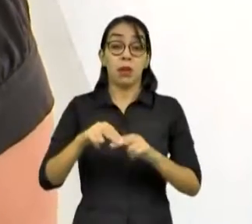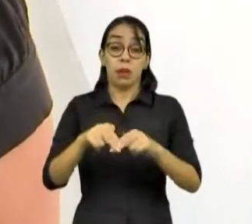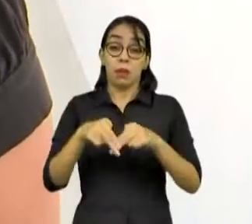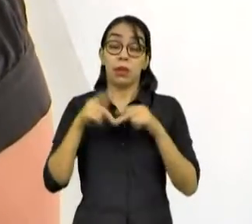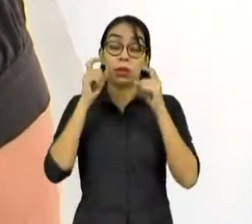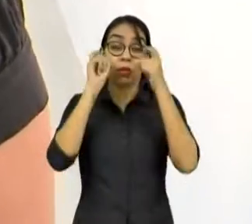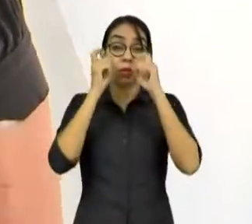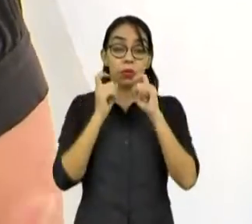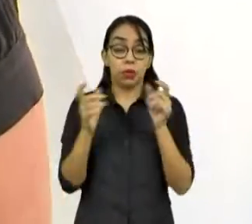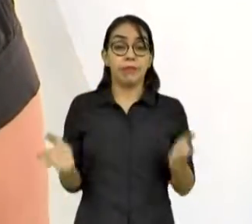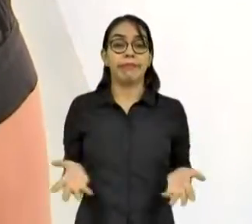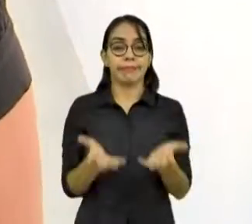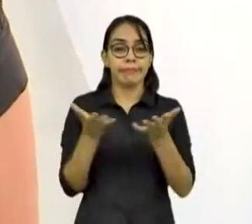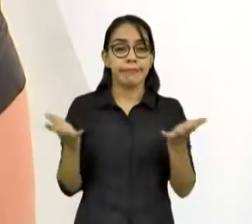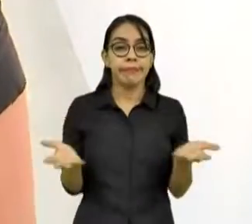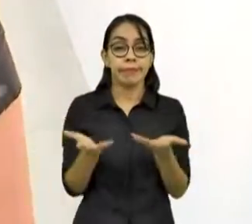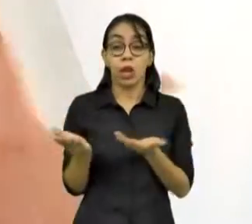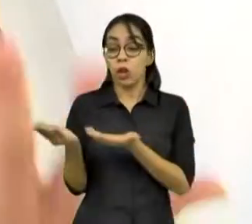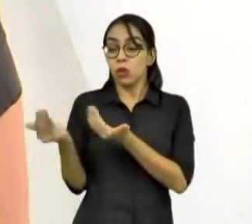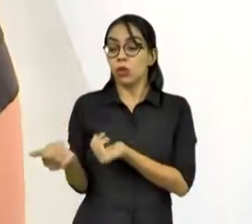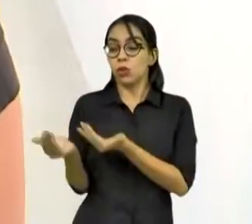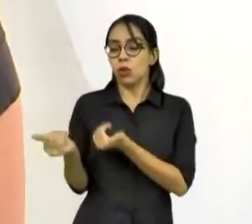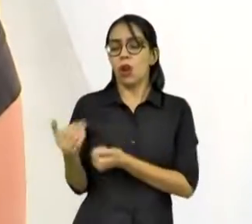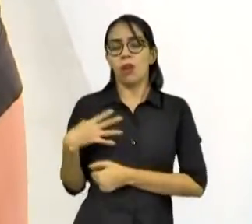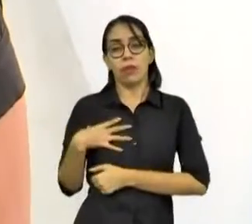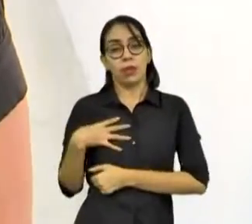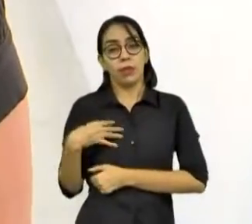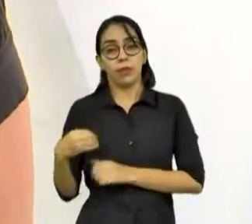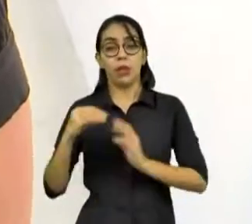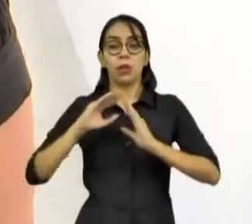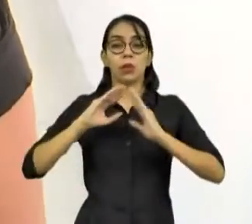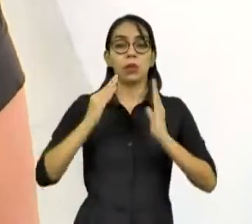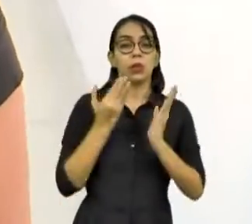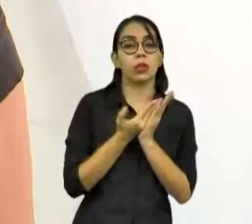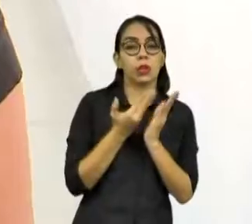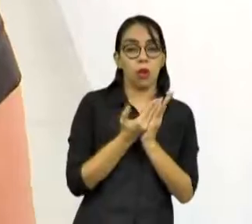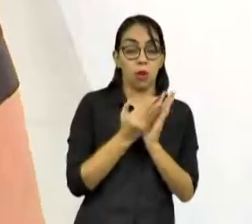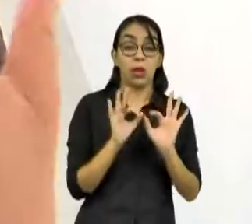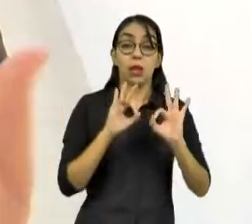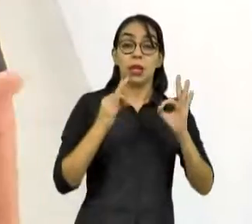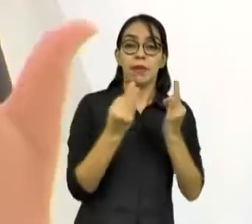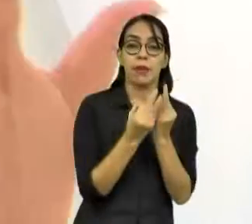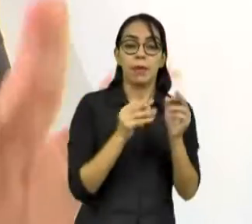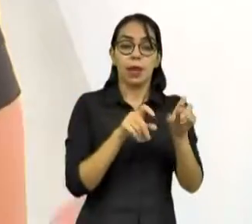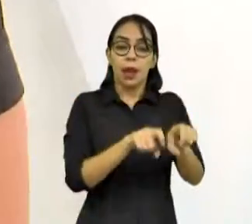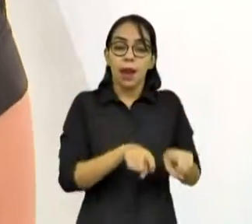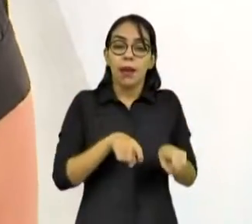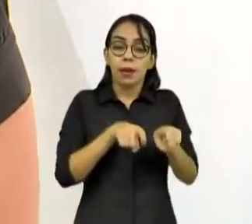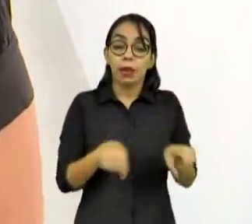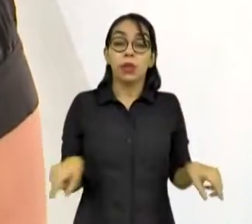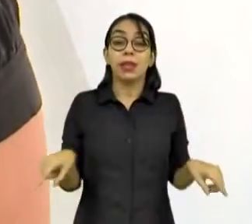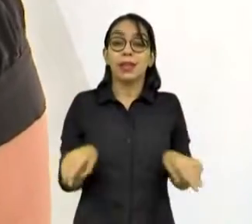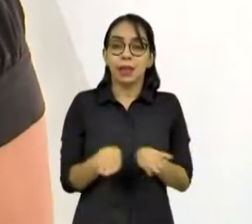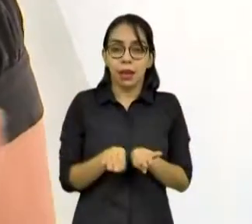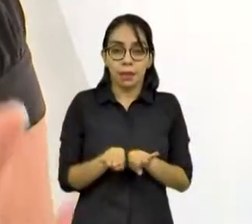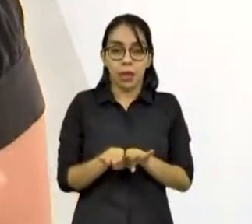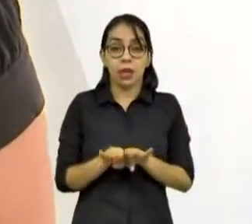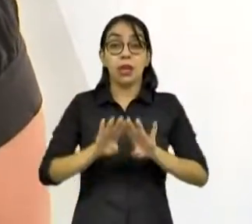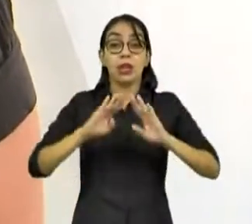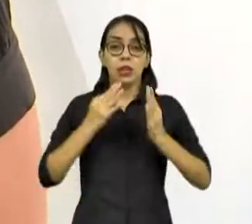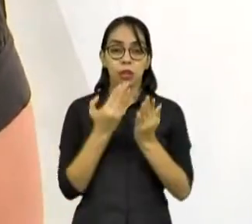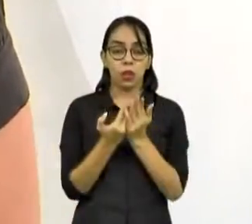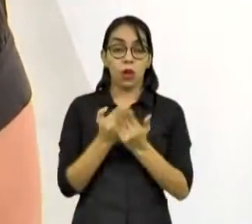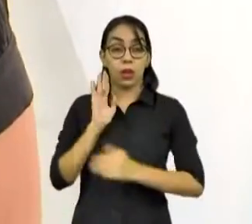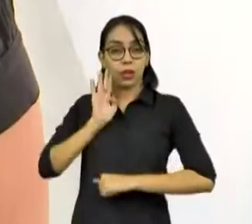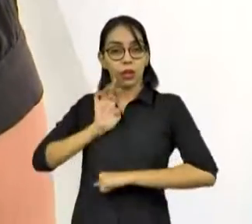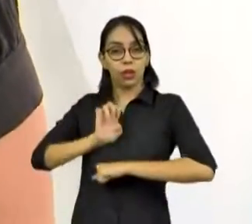a participação dos nossos filhos nas escolas famílias agrícolas, como também que as escolas estaduais elas tragam temas,